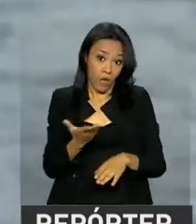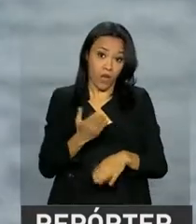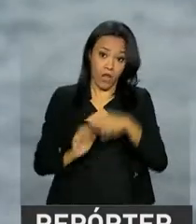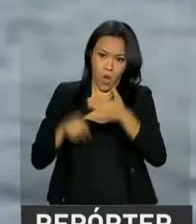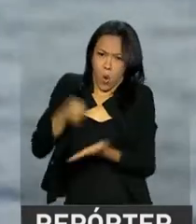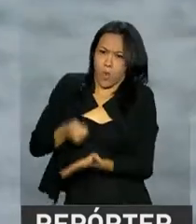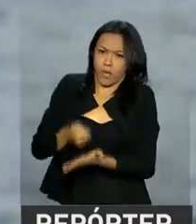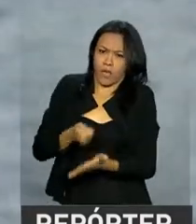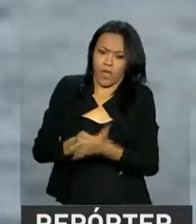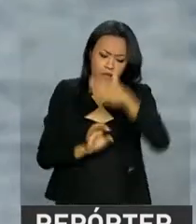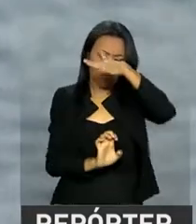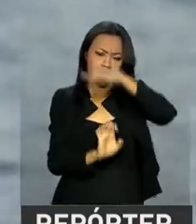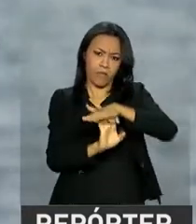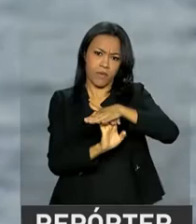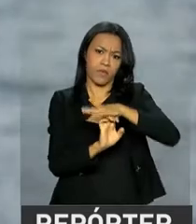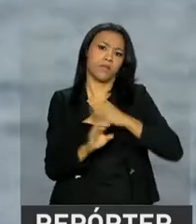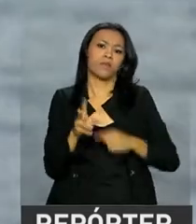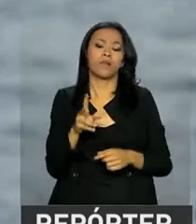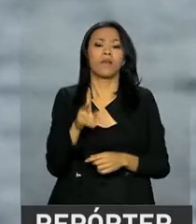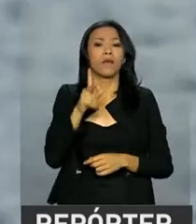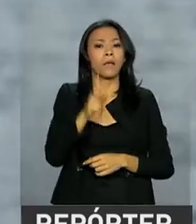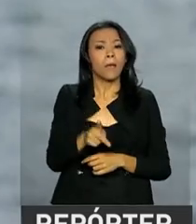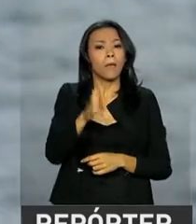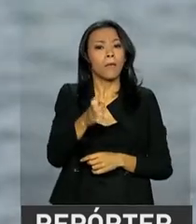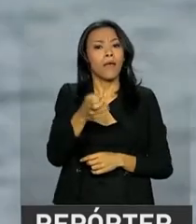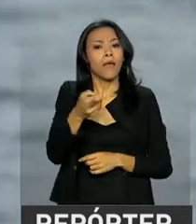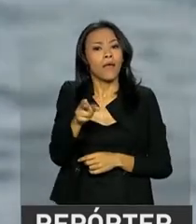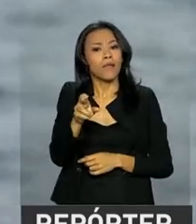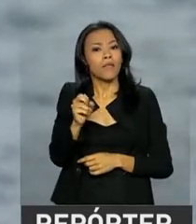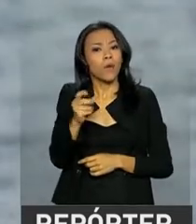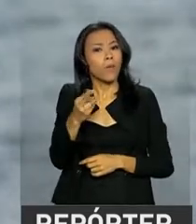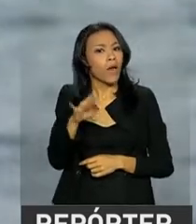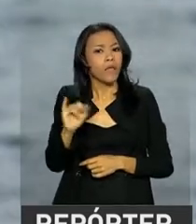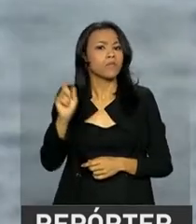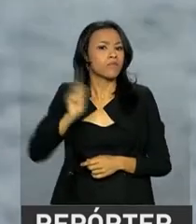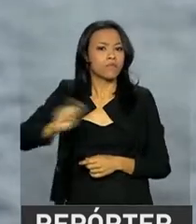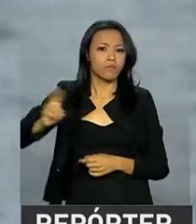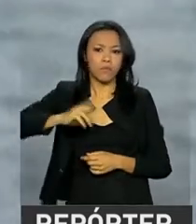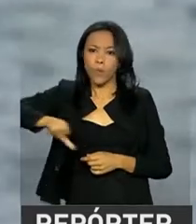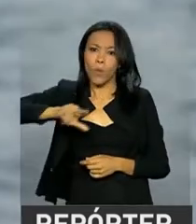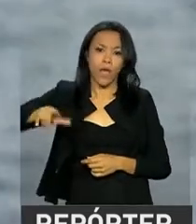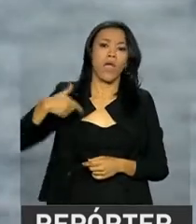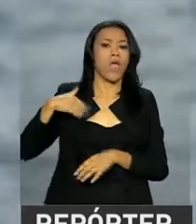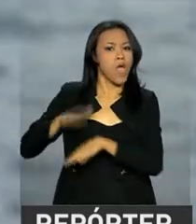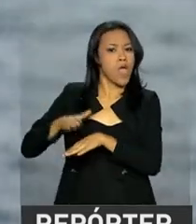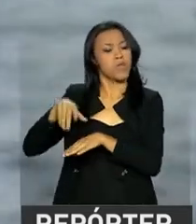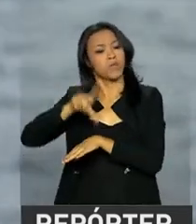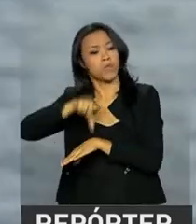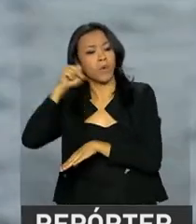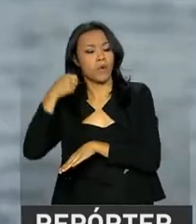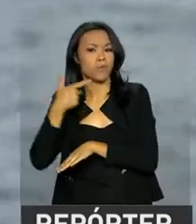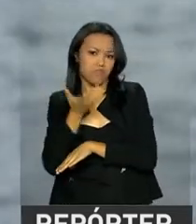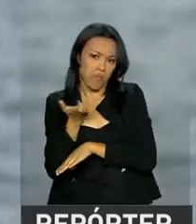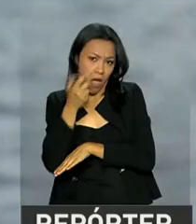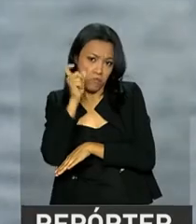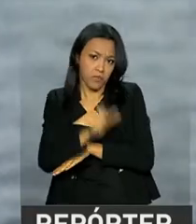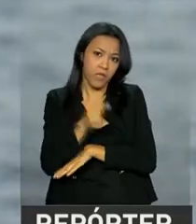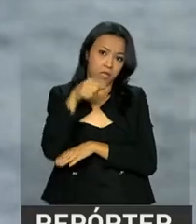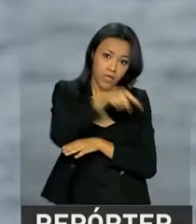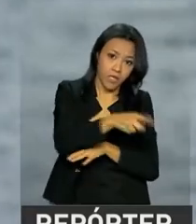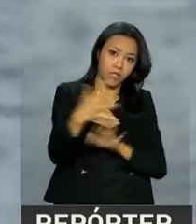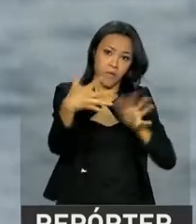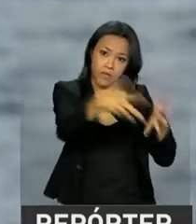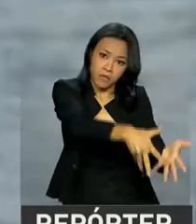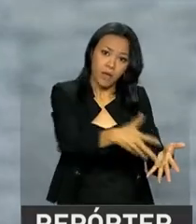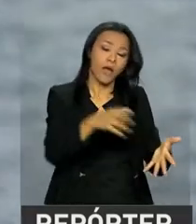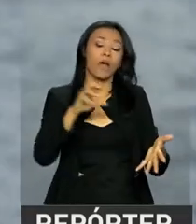campos do pré-sal, com participação mínima de 30%. A companhia pode escolher os blocos que têm interesse de